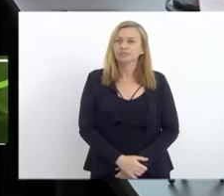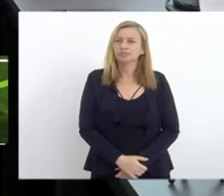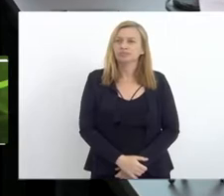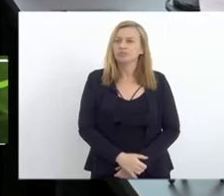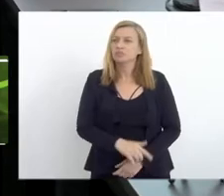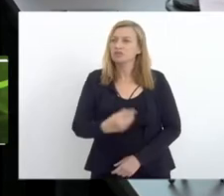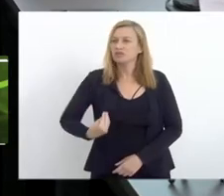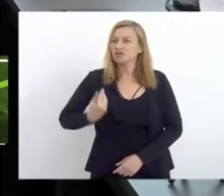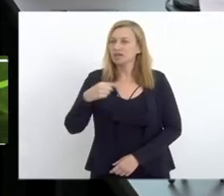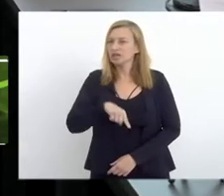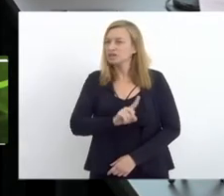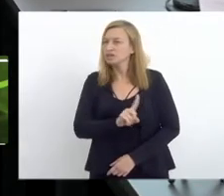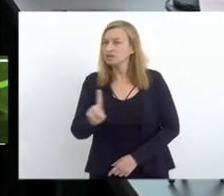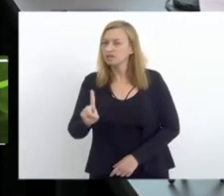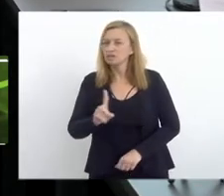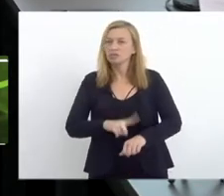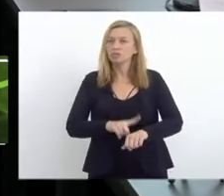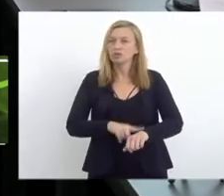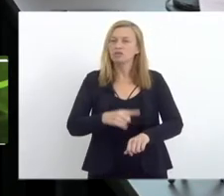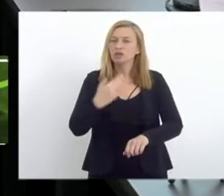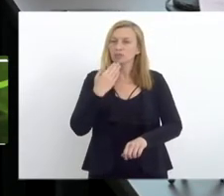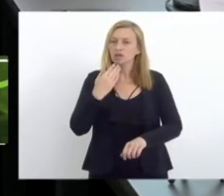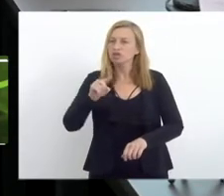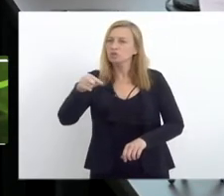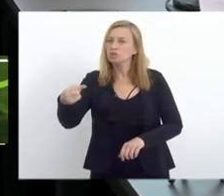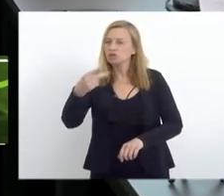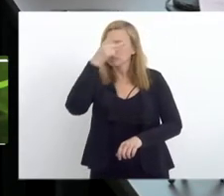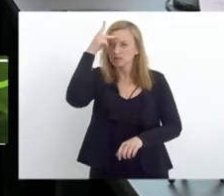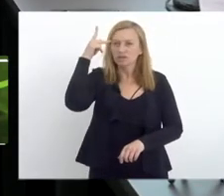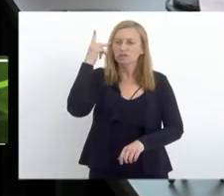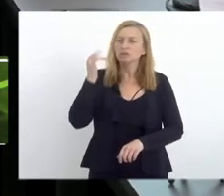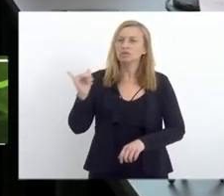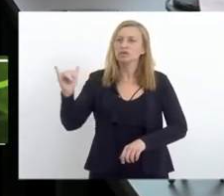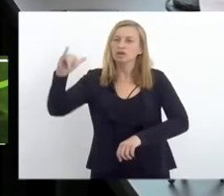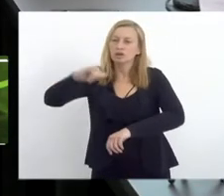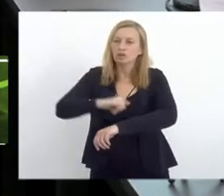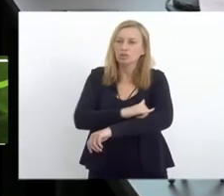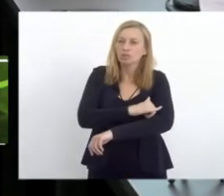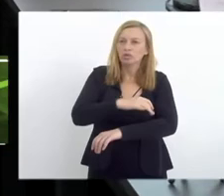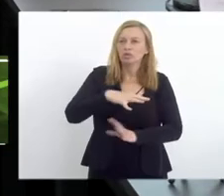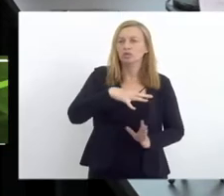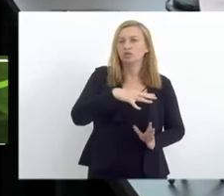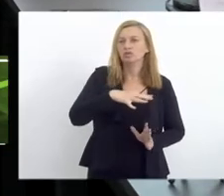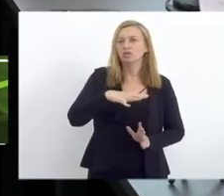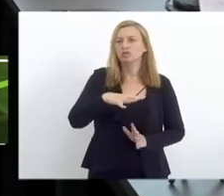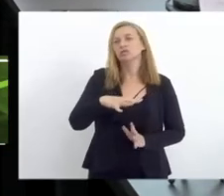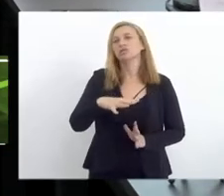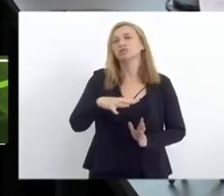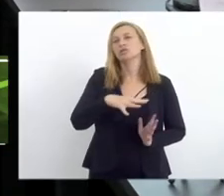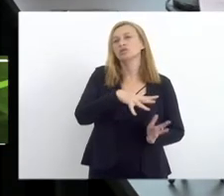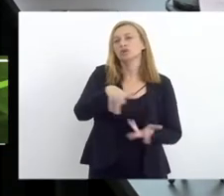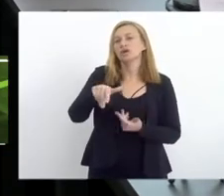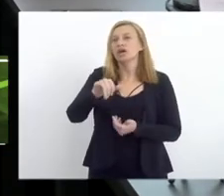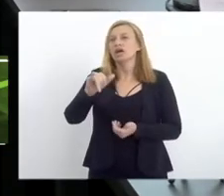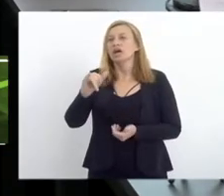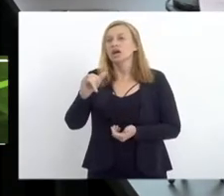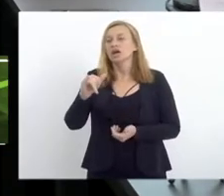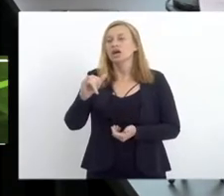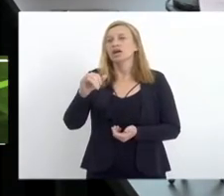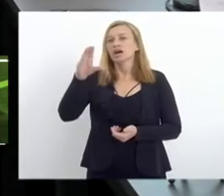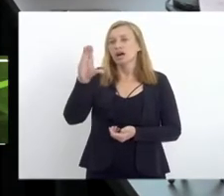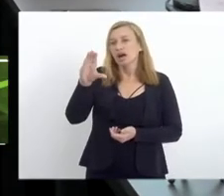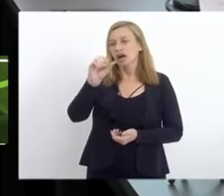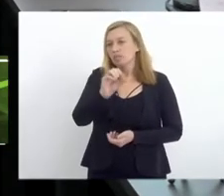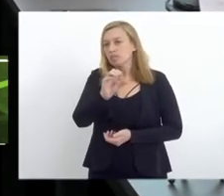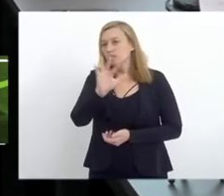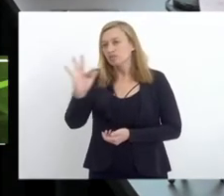Não estando presente nesse momento, vou passar a palavra agora ao Aeroporto Internacional de Cabo Frio. O representante